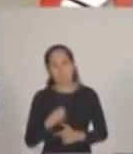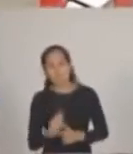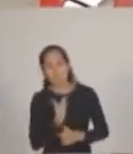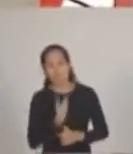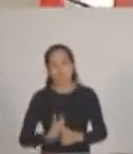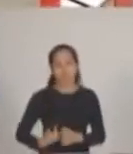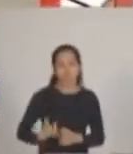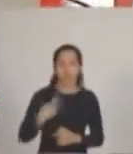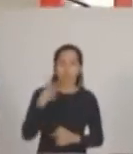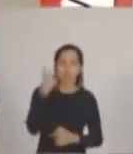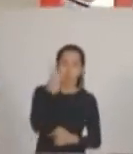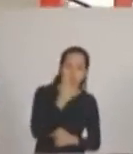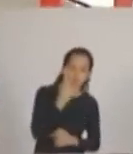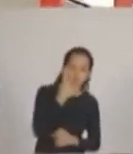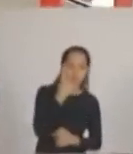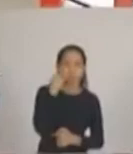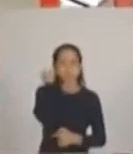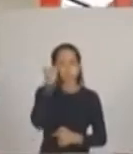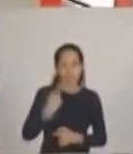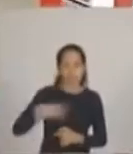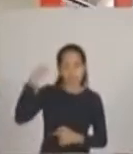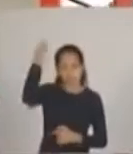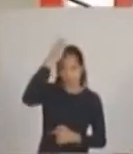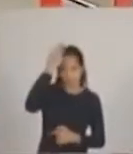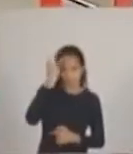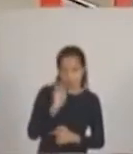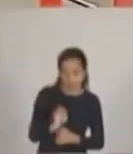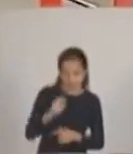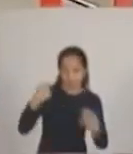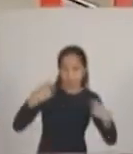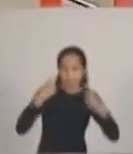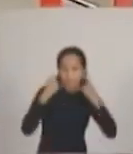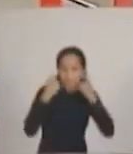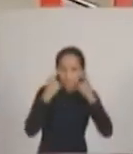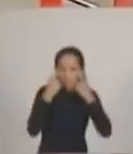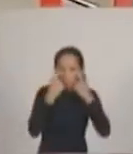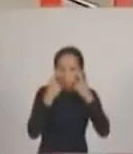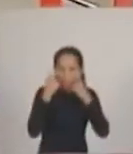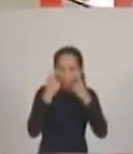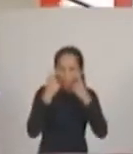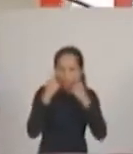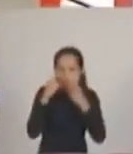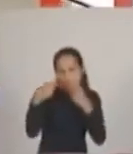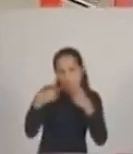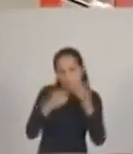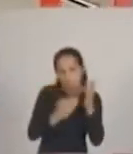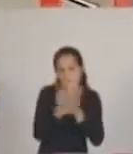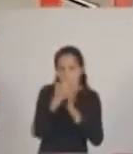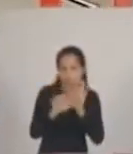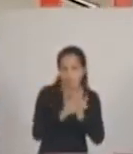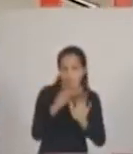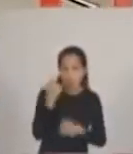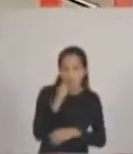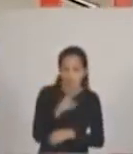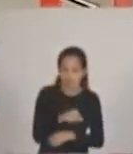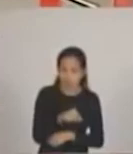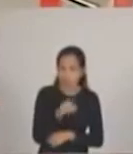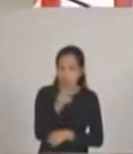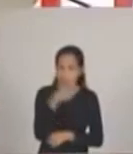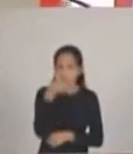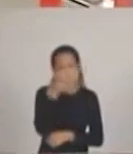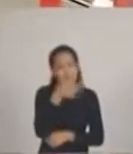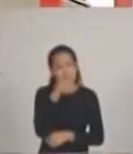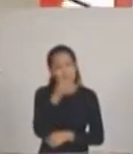de um senador aqui do Estado do Espírito Santo, precisar de uma córnea para que essa lei fosse sancionada? Eu deixo esse questionamento, presidente,